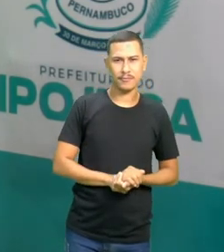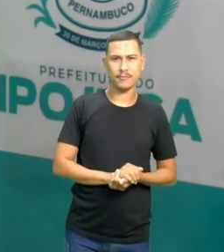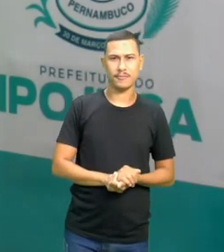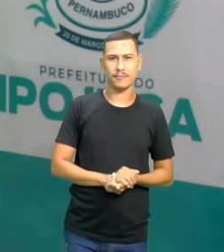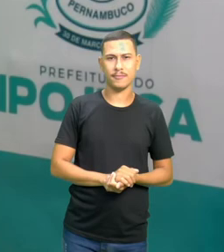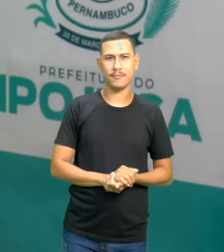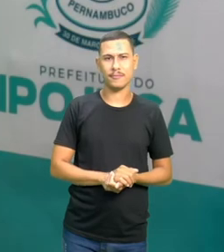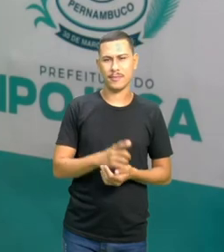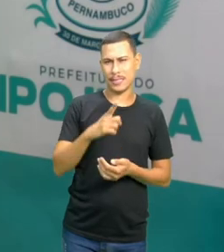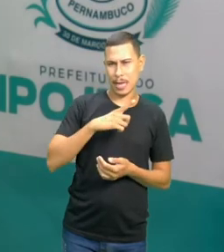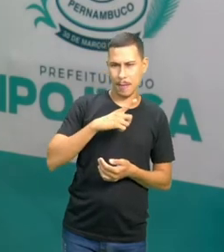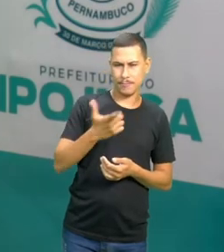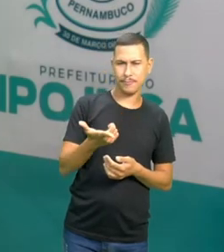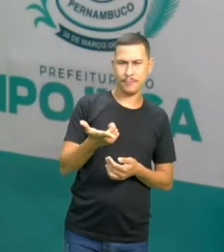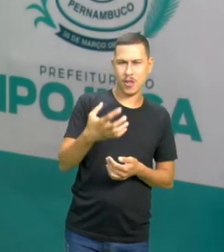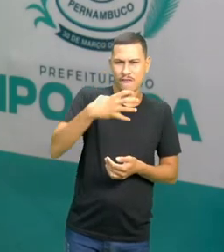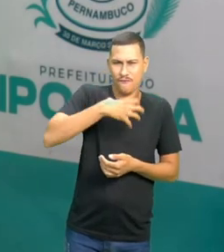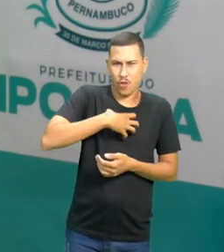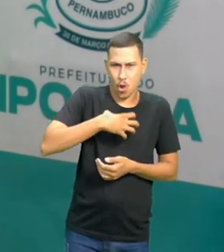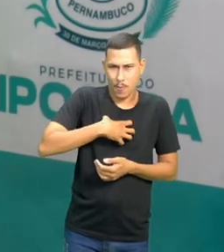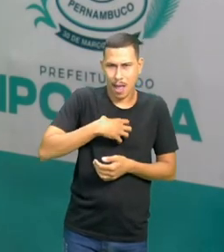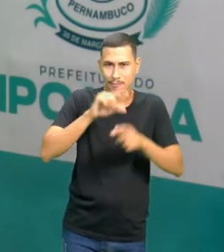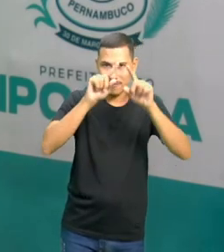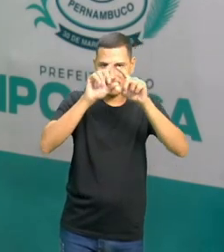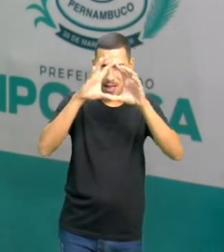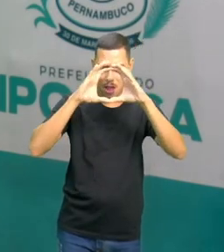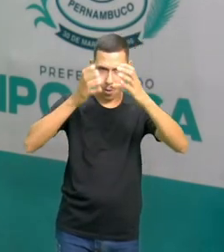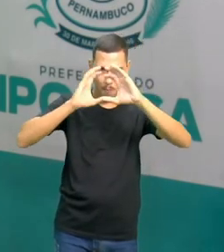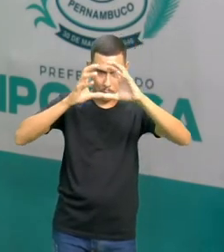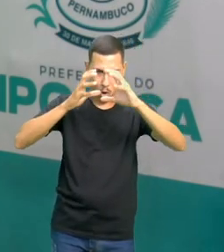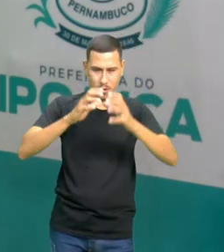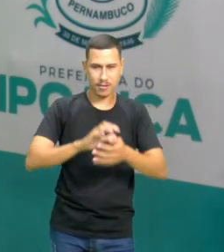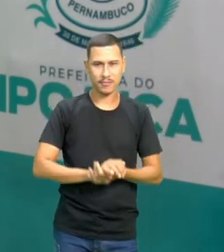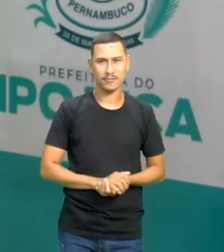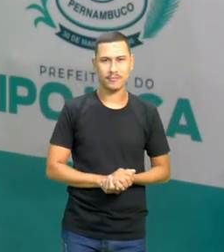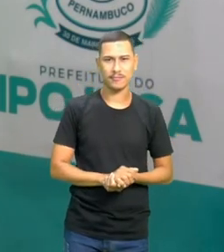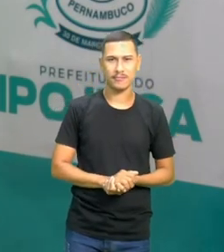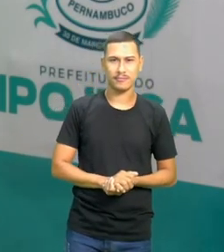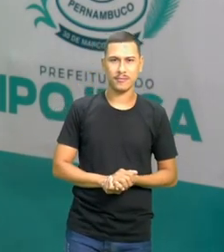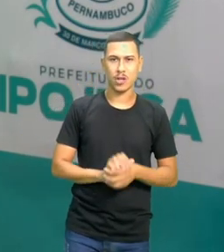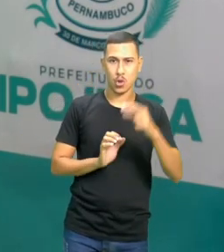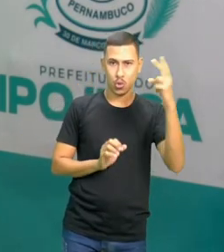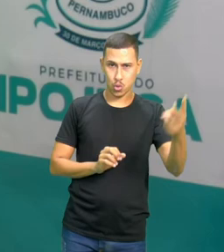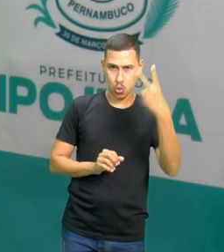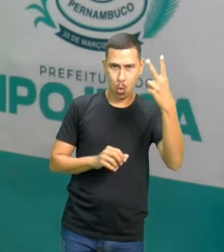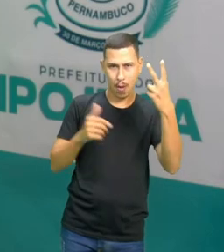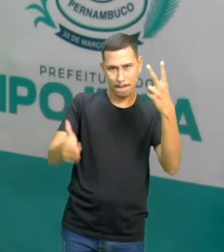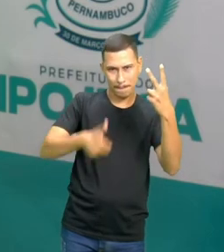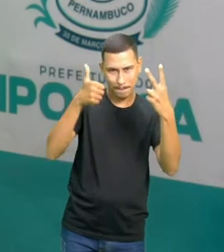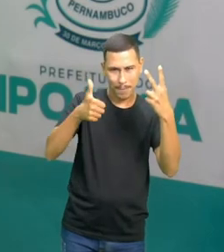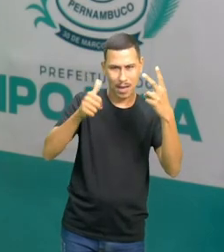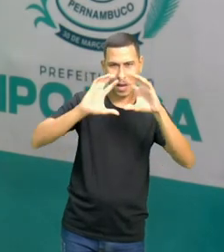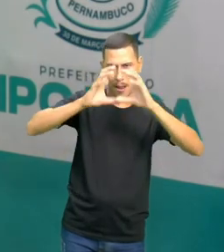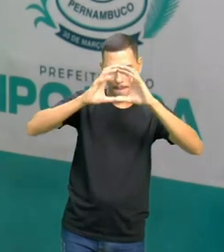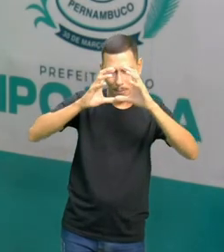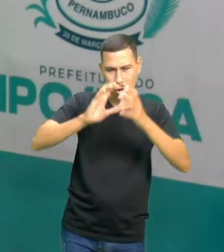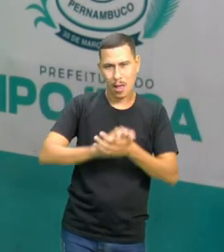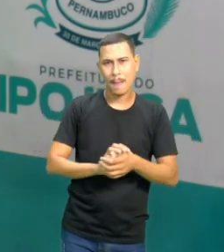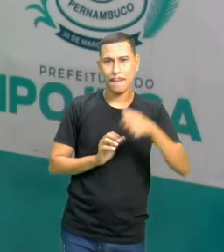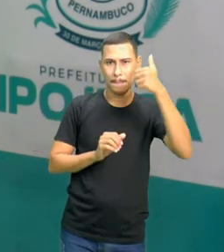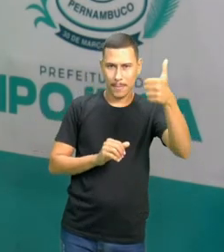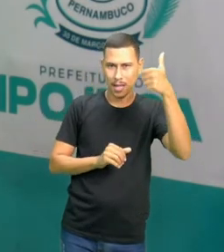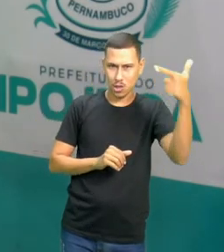Portanto, temos a forma que é a bola. As duas primeiras bolas, a primeira e a segunda, estão na